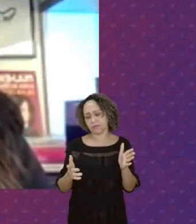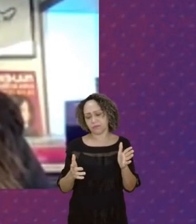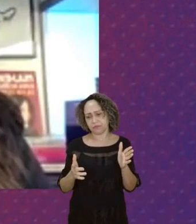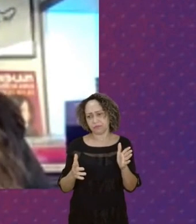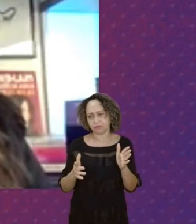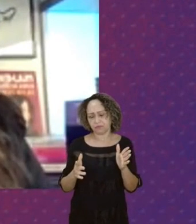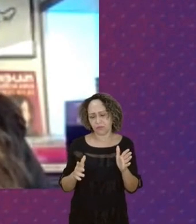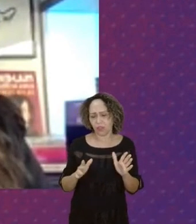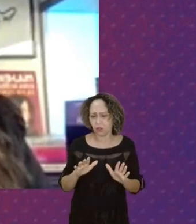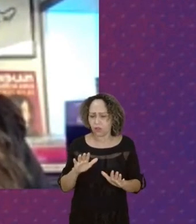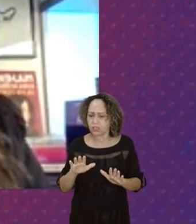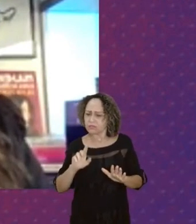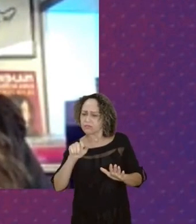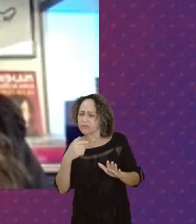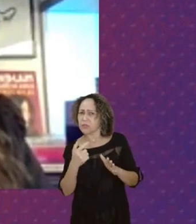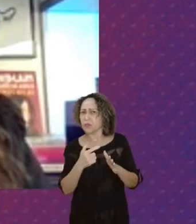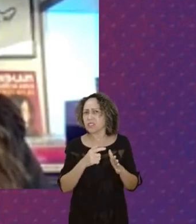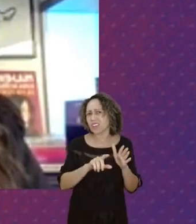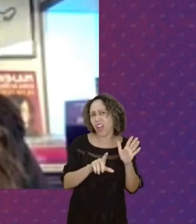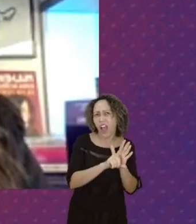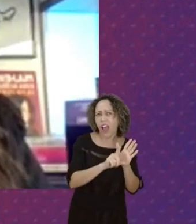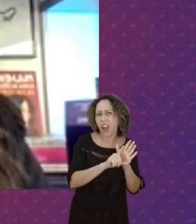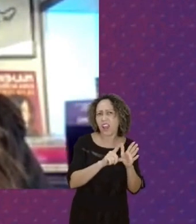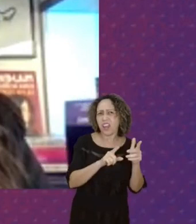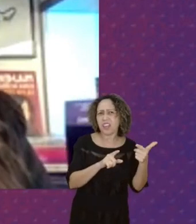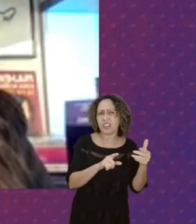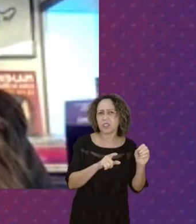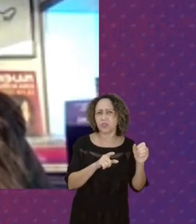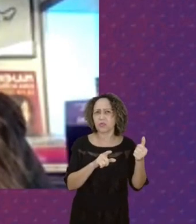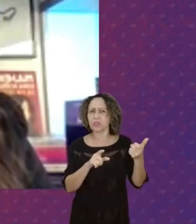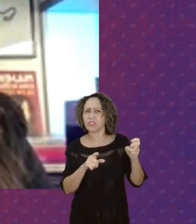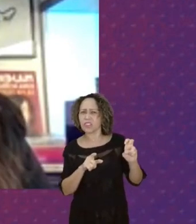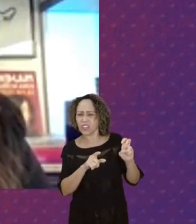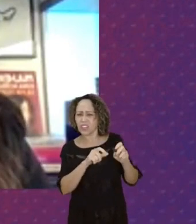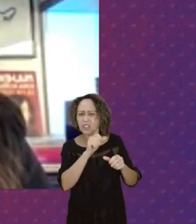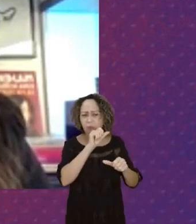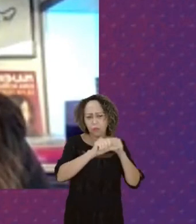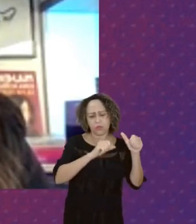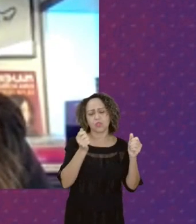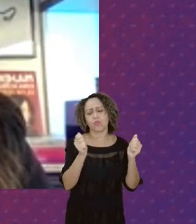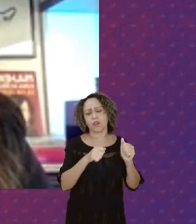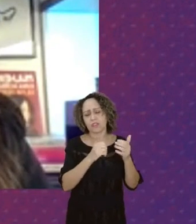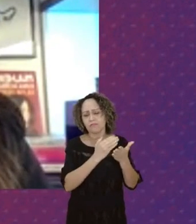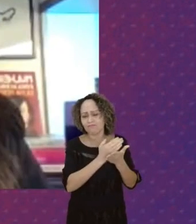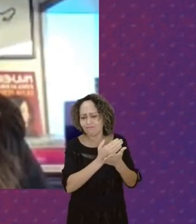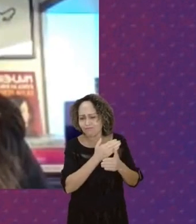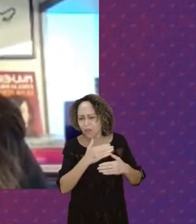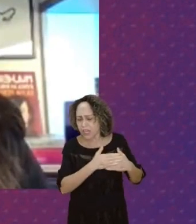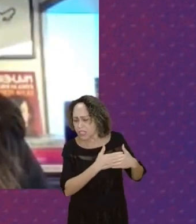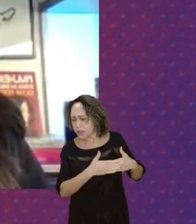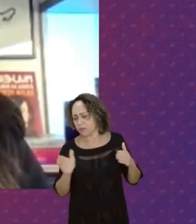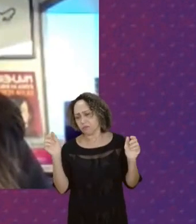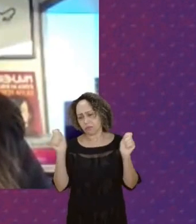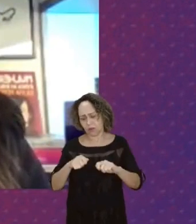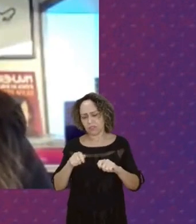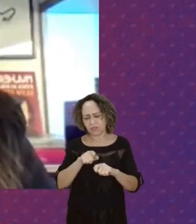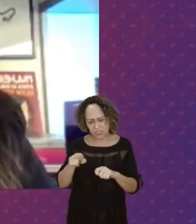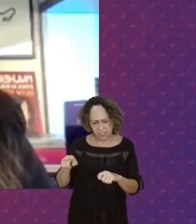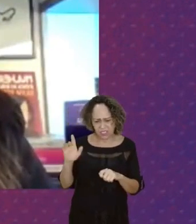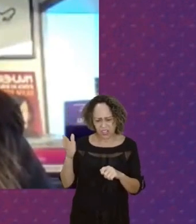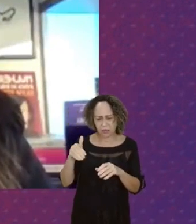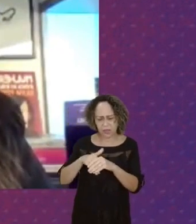houve uma alteração na legislação eleitoral em 2015. Quem já participou de eleição, de